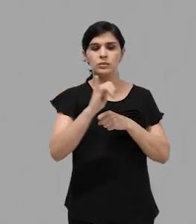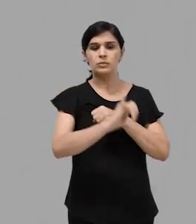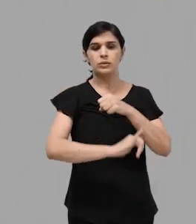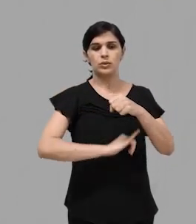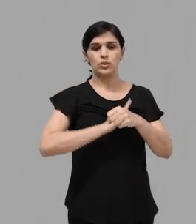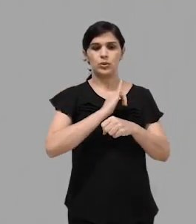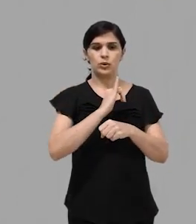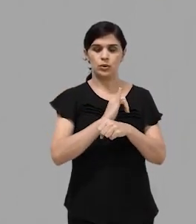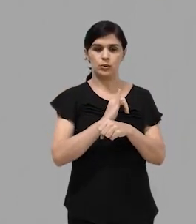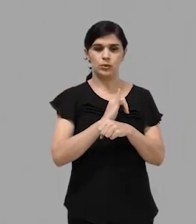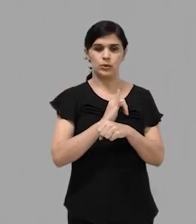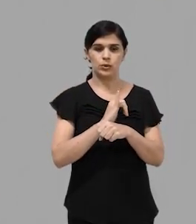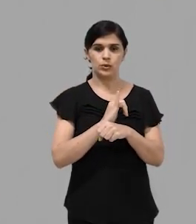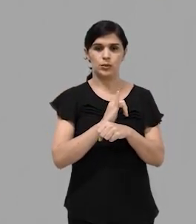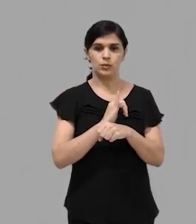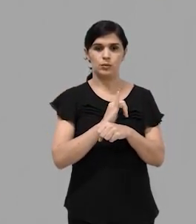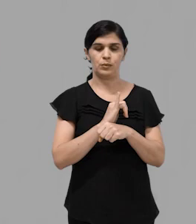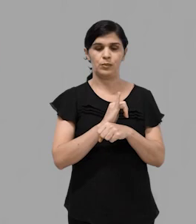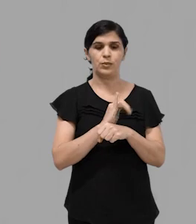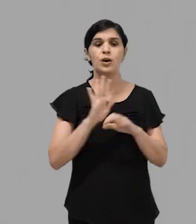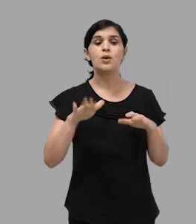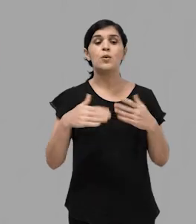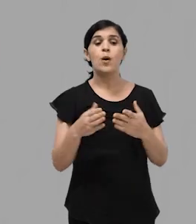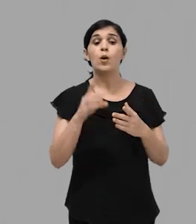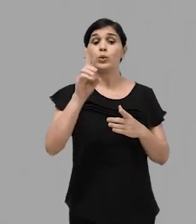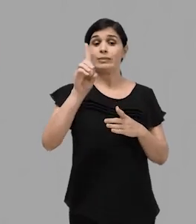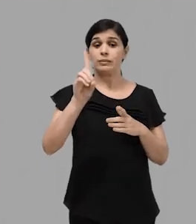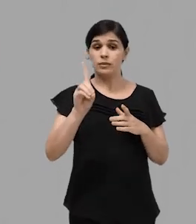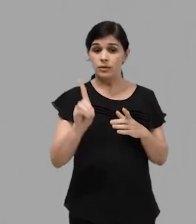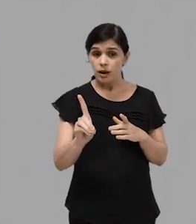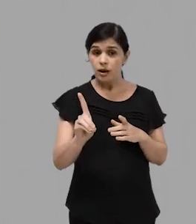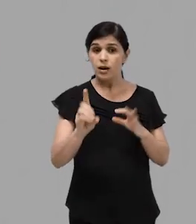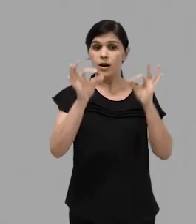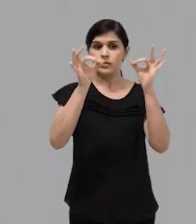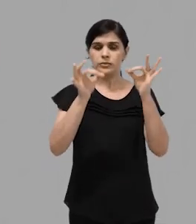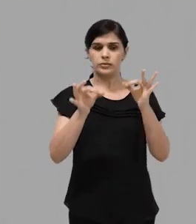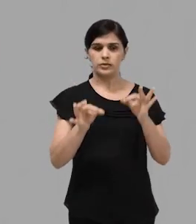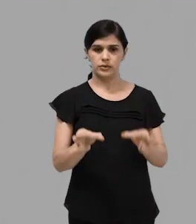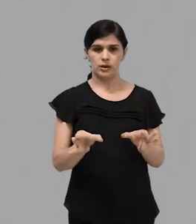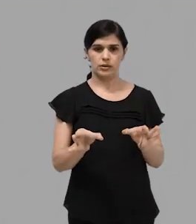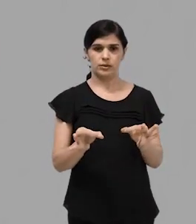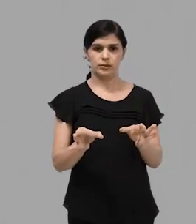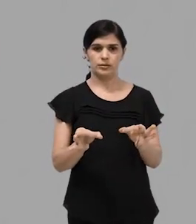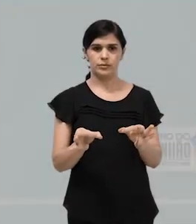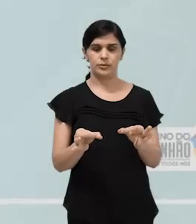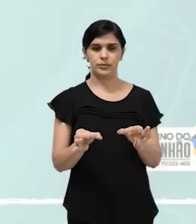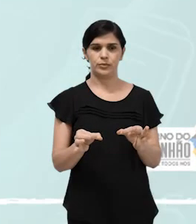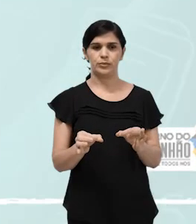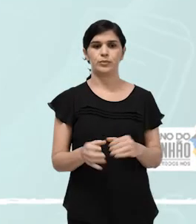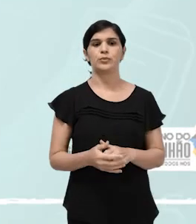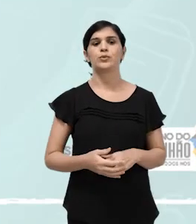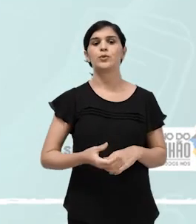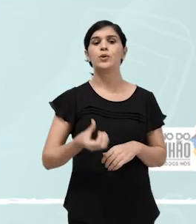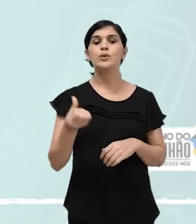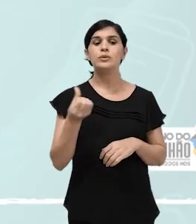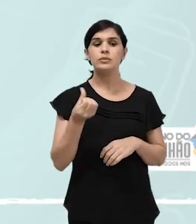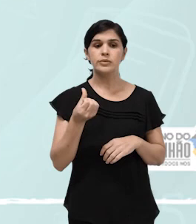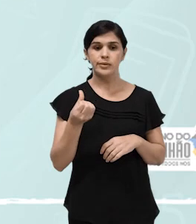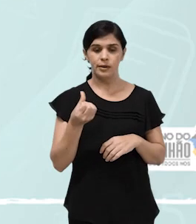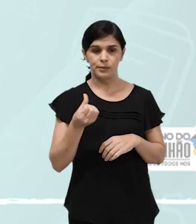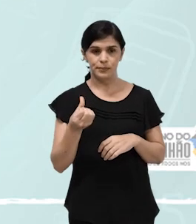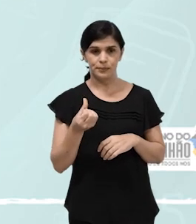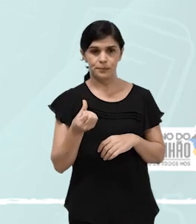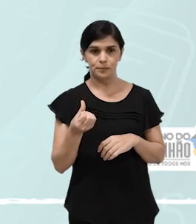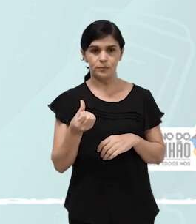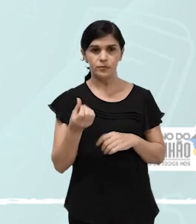nos dá isso é a letra D. Então, letra D, a resposta correta. Mais uma. Considere o desenho